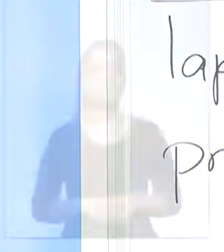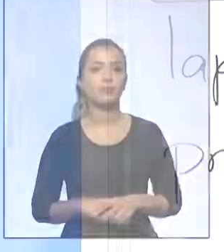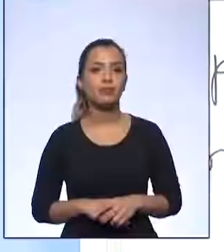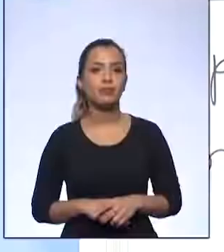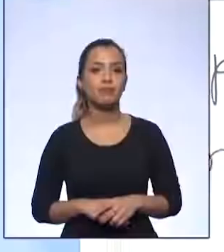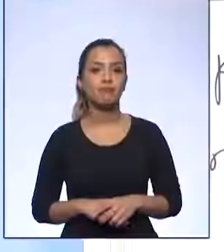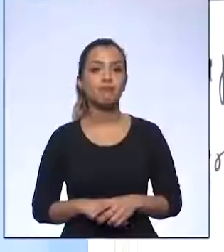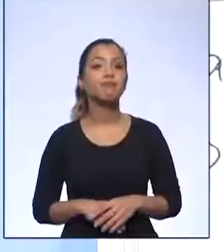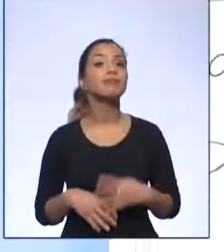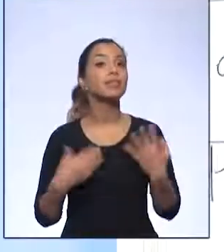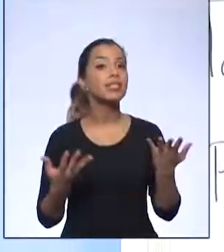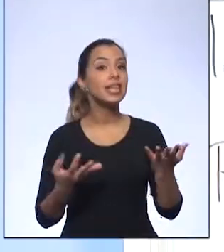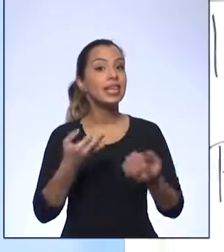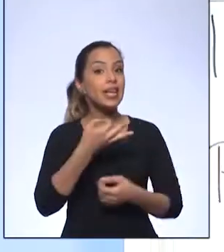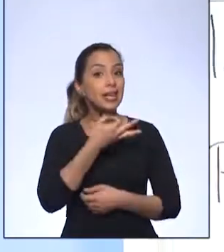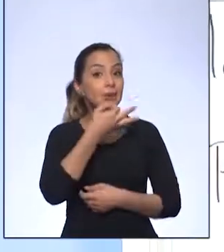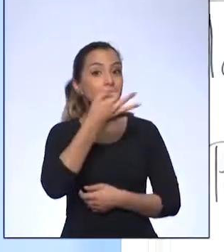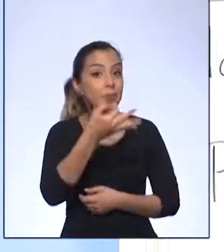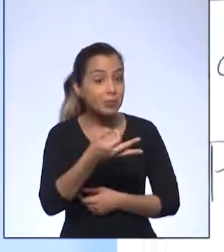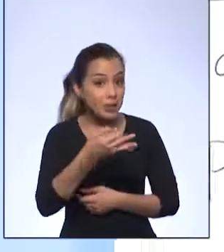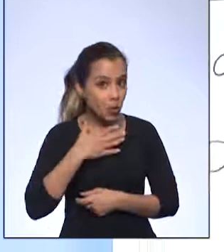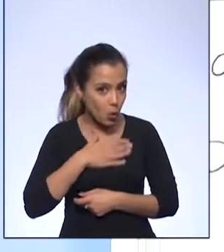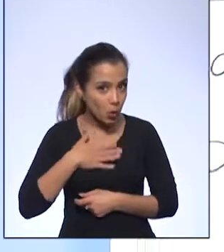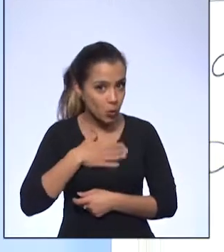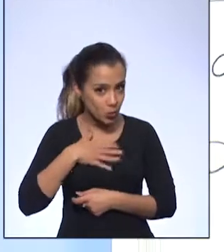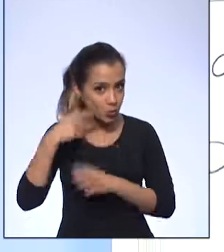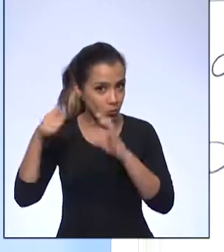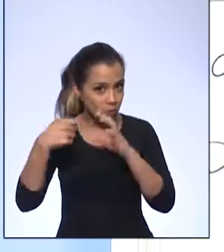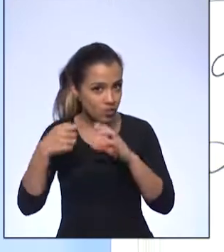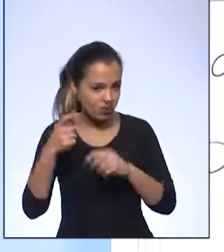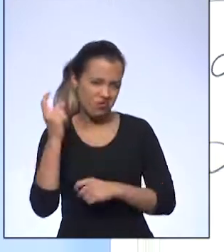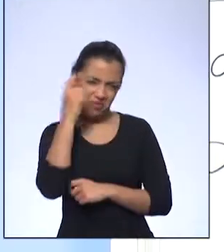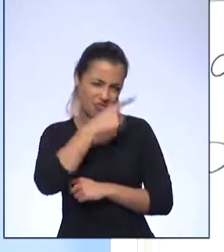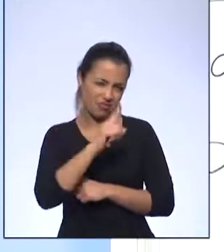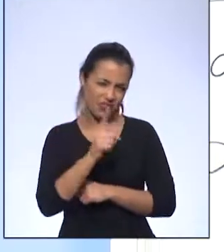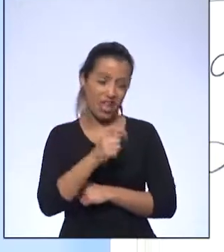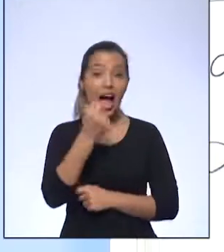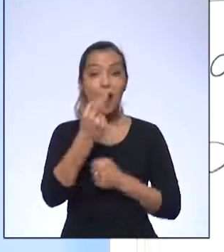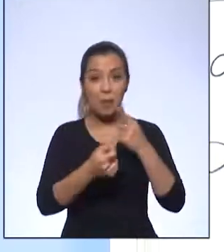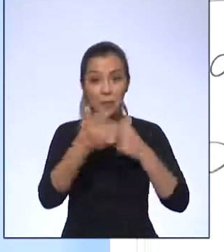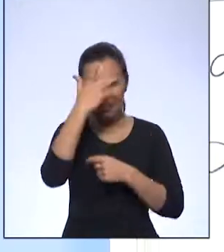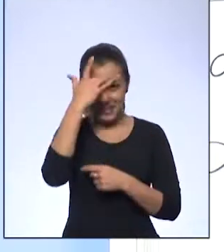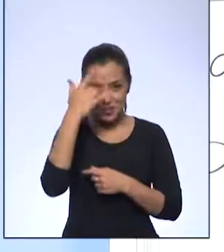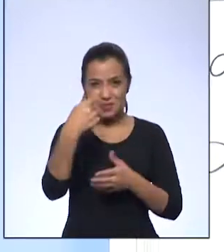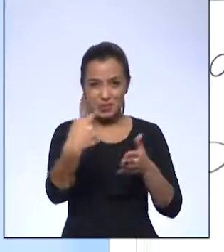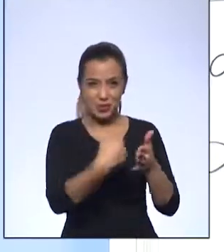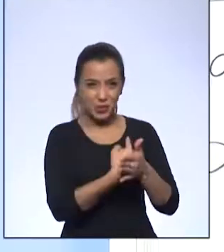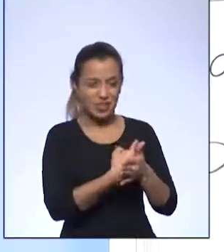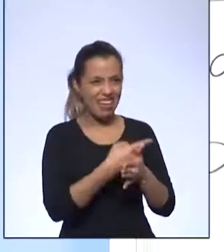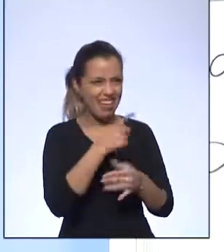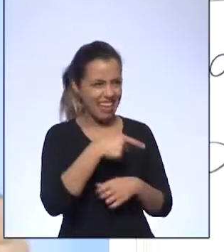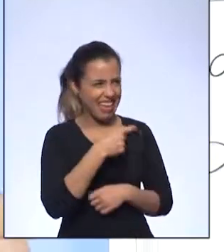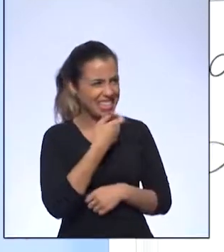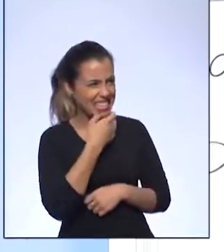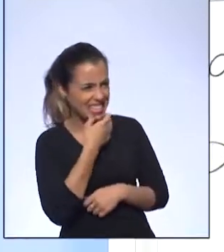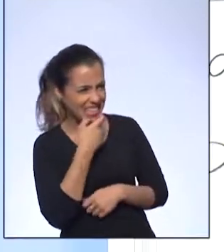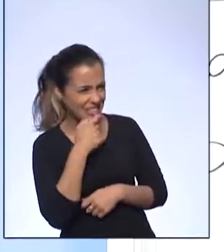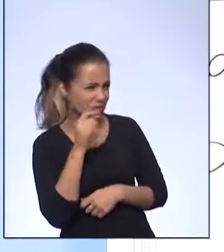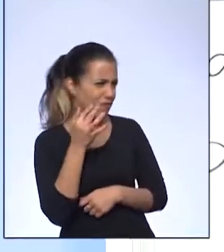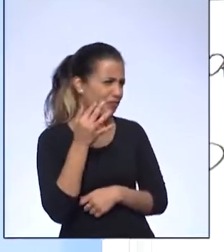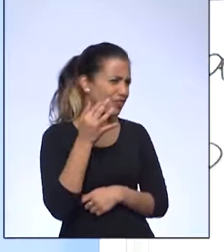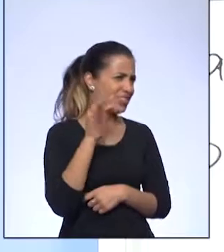E aí, o que vocês acharam do vídeo? Não foi tão difícil, né? Alguns perguntaram, mas ele está falando inglês mesmo ou é francês? Isso é um